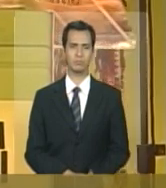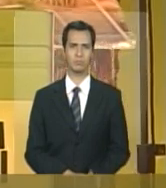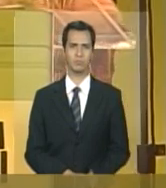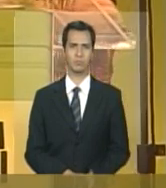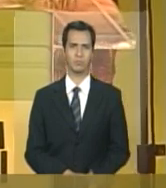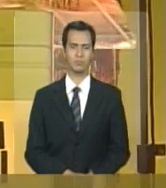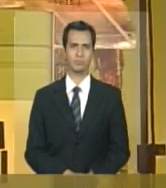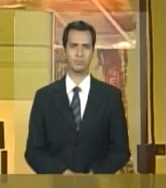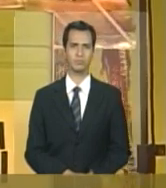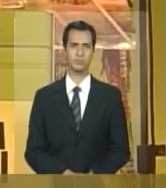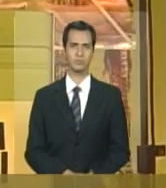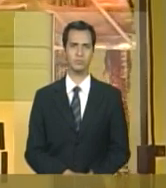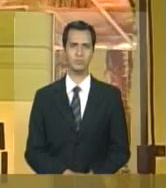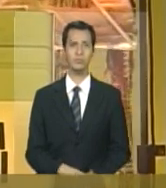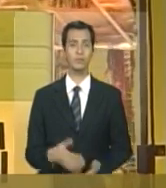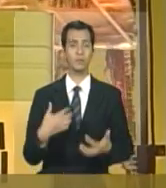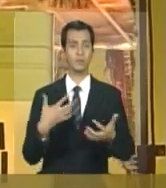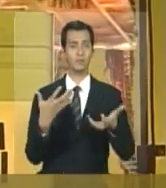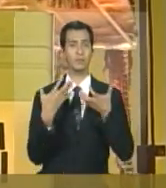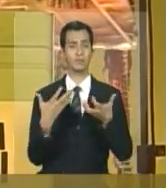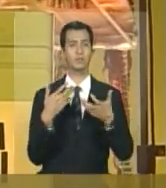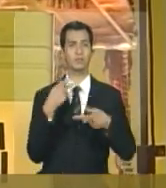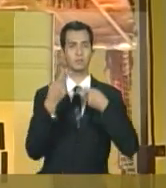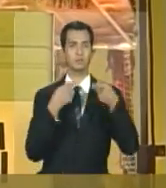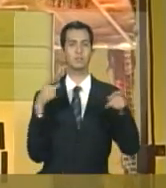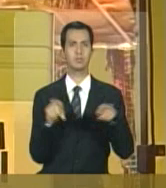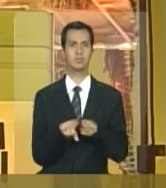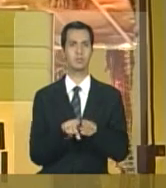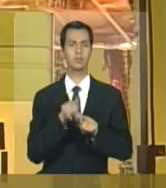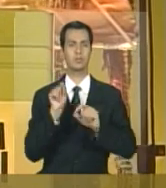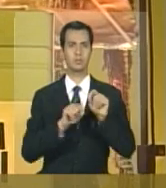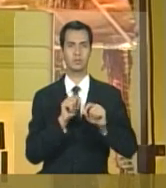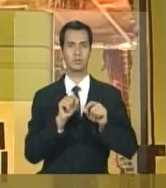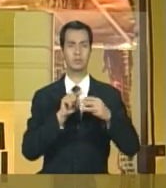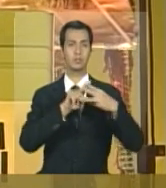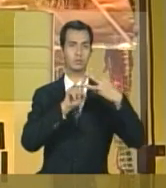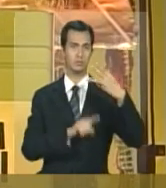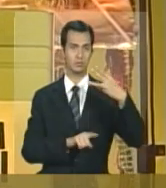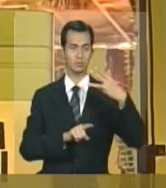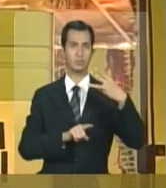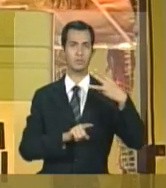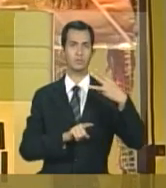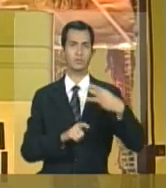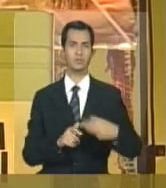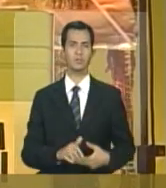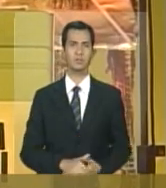Quero aqui dizer três últimas questões. Primeiro, que não é,